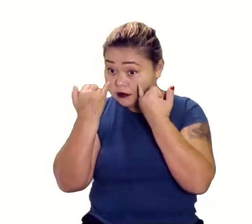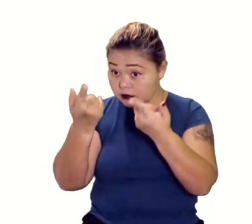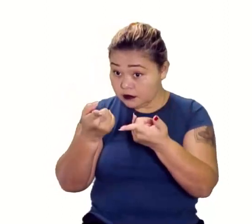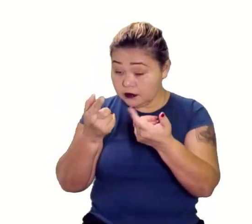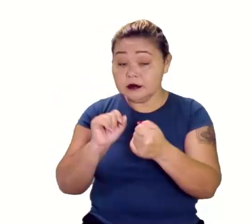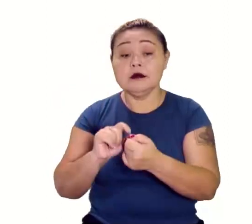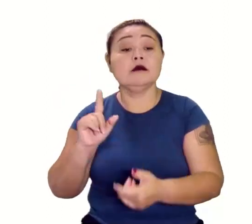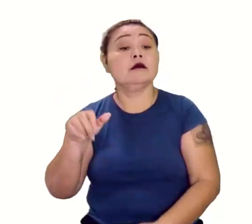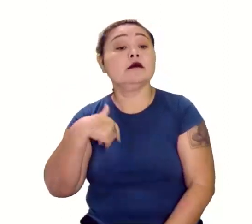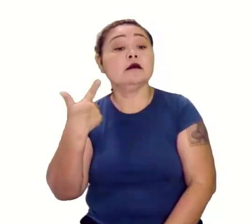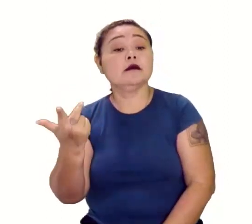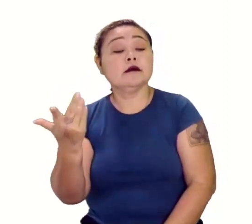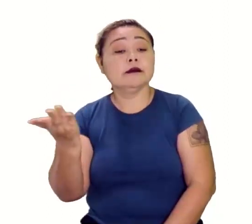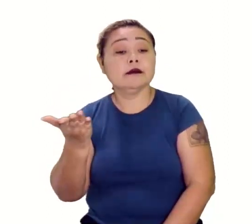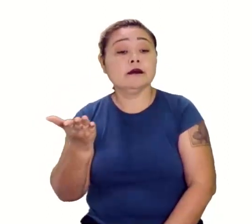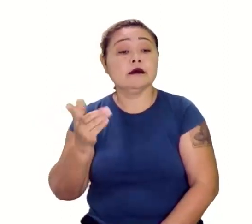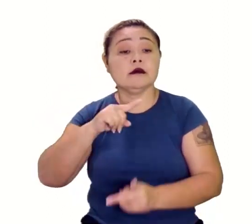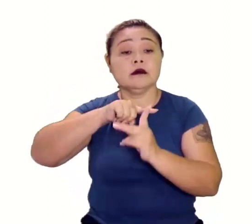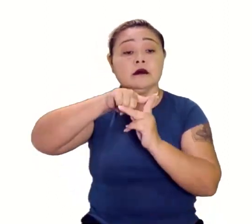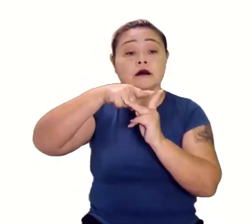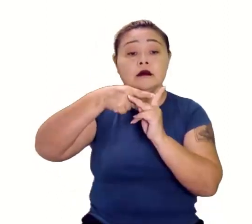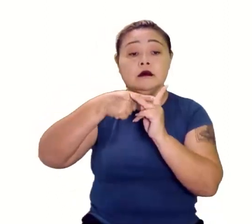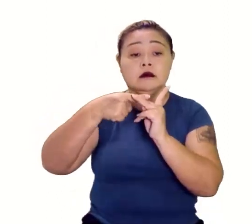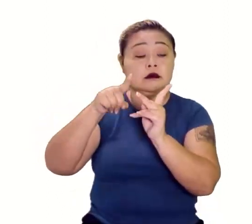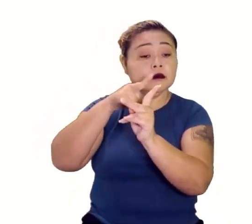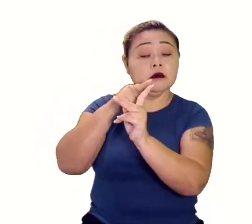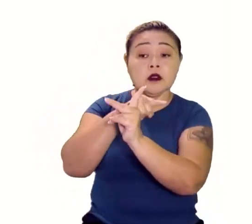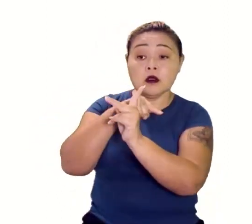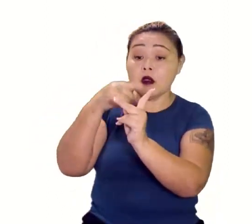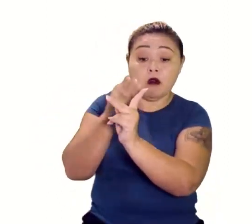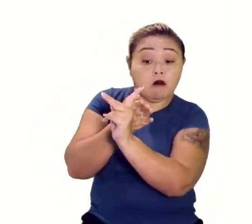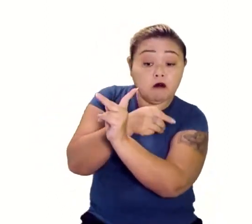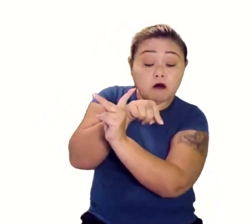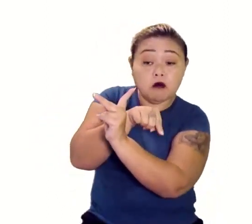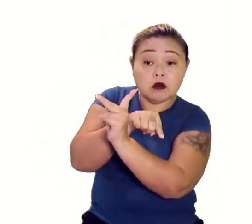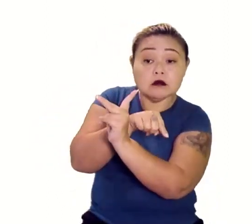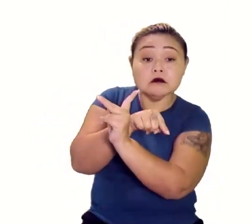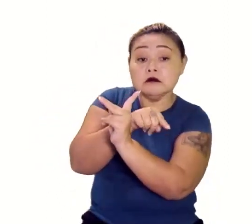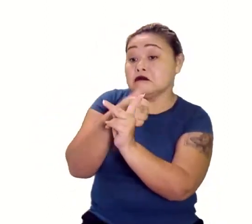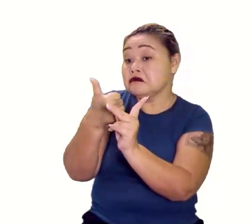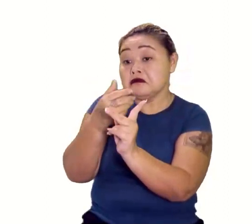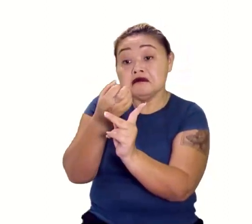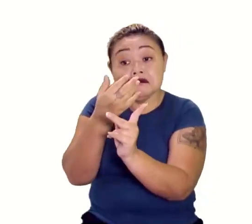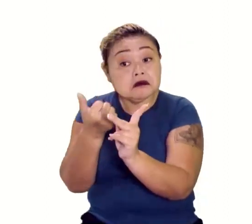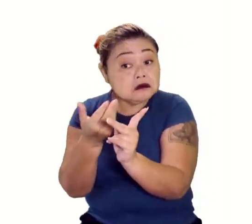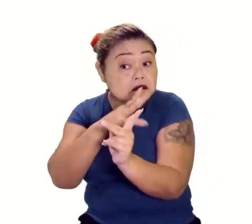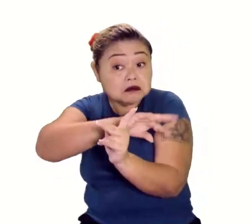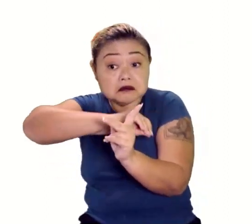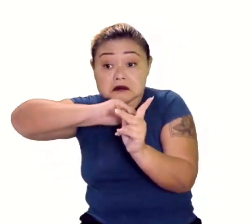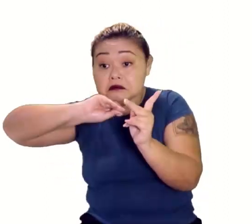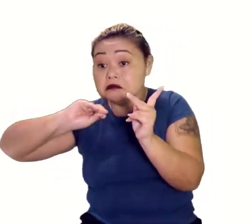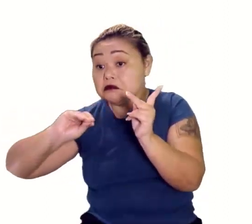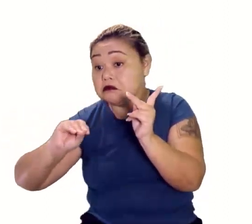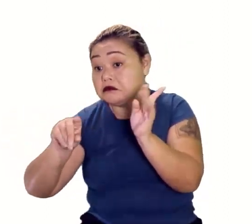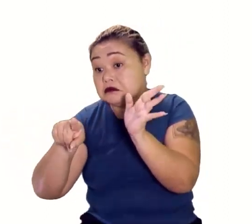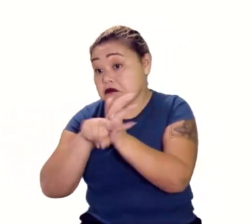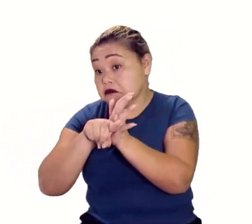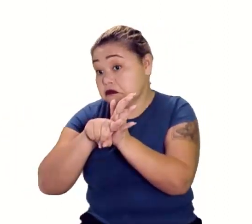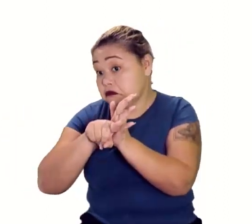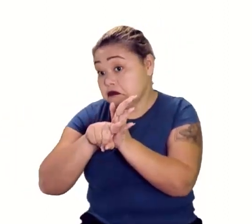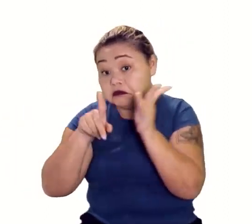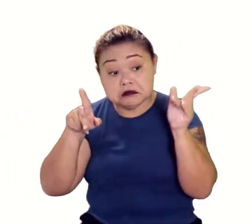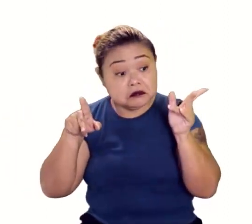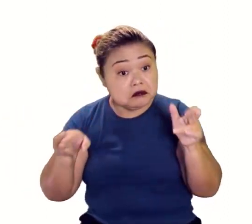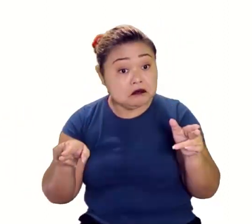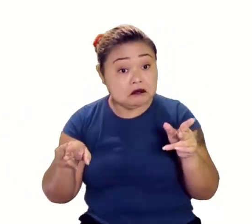Beleza. E agora? Agora eu tenho menos fora da raiz. Tudo bem? Fica lá, deixa ele quietinho. Né? E a raiz quarta de